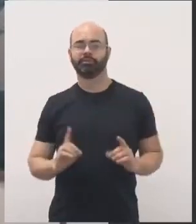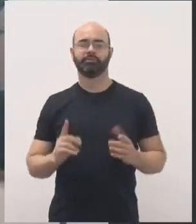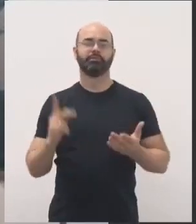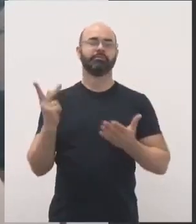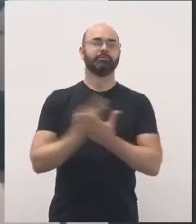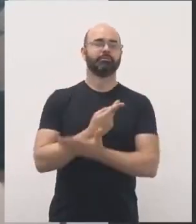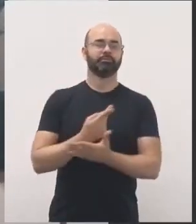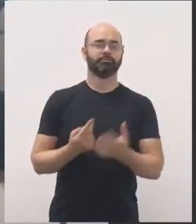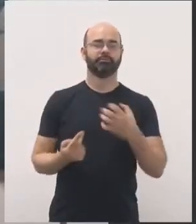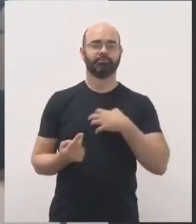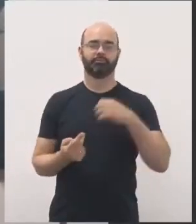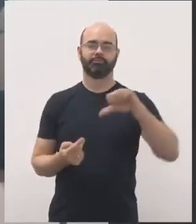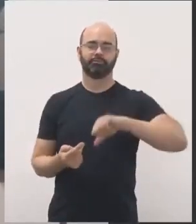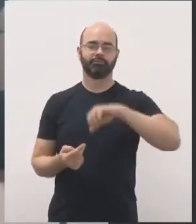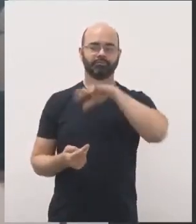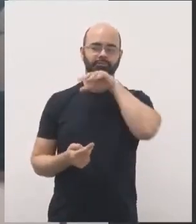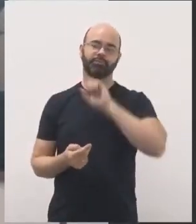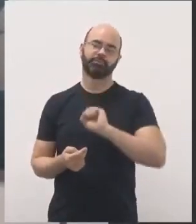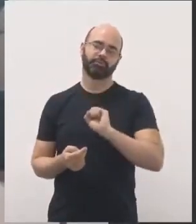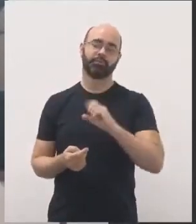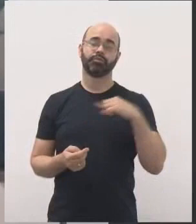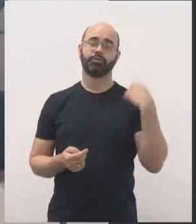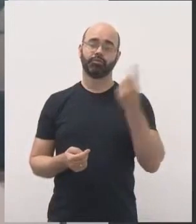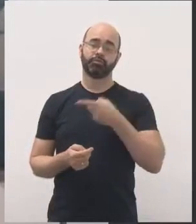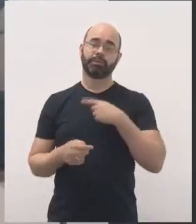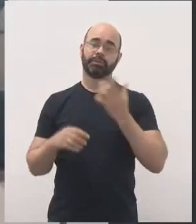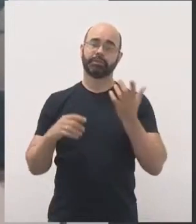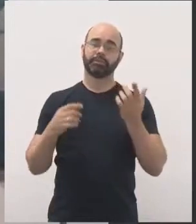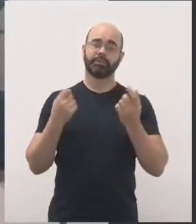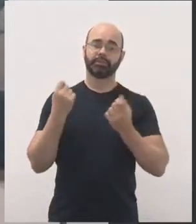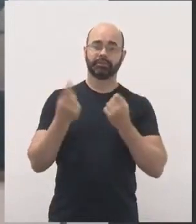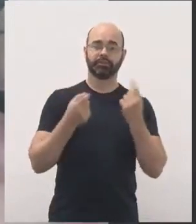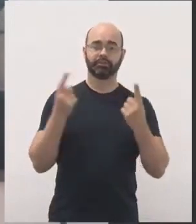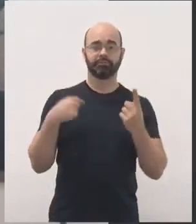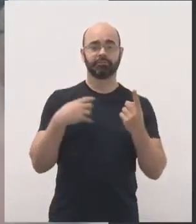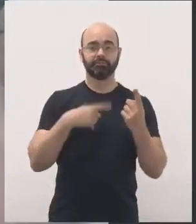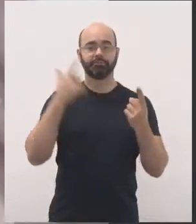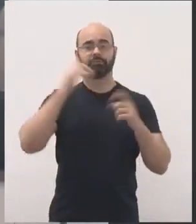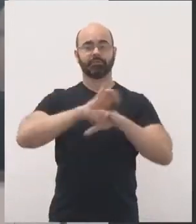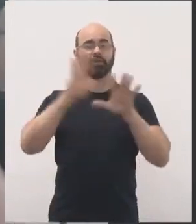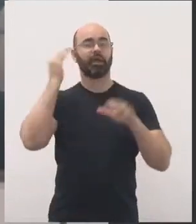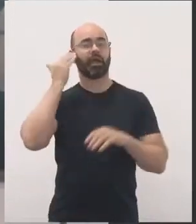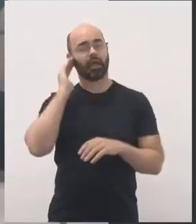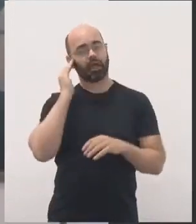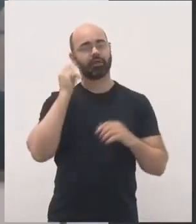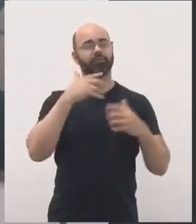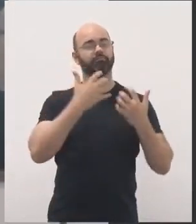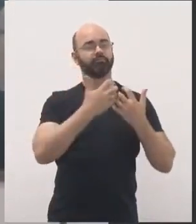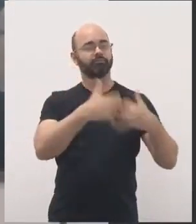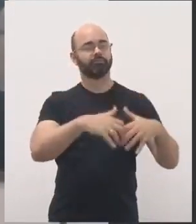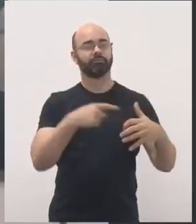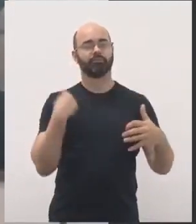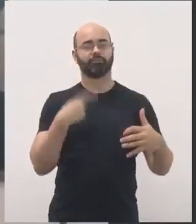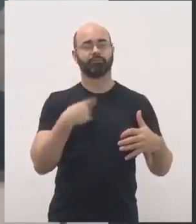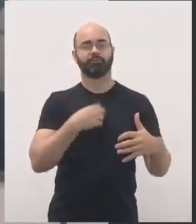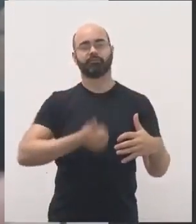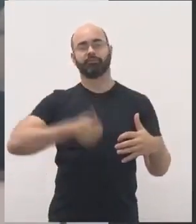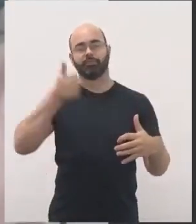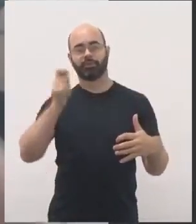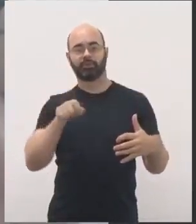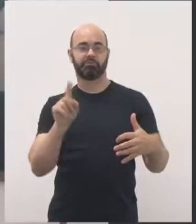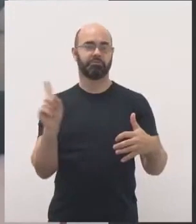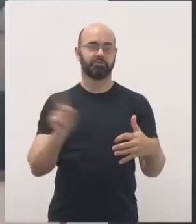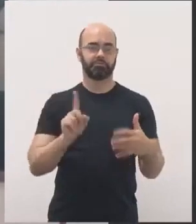E aí esse limite, às vezes a gente tem condição e às vezes a gente não tem de entender os processos e fazer os encaminhamentos, né? Ou